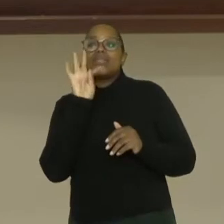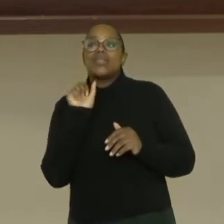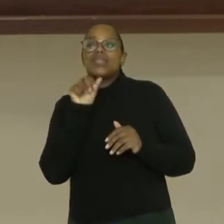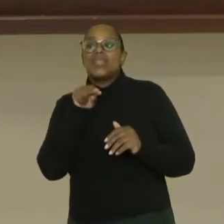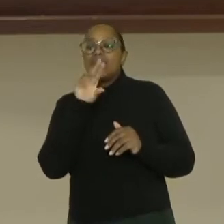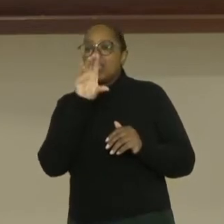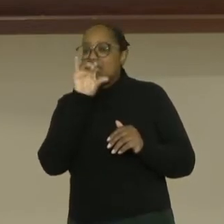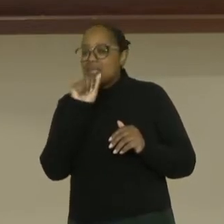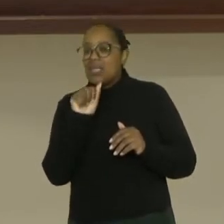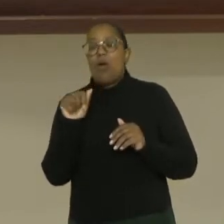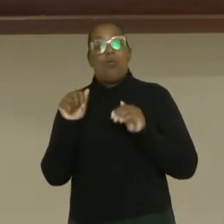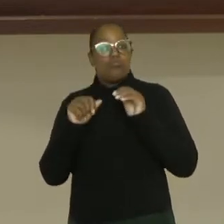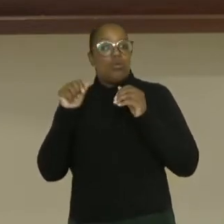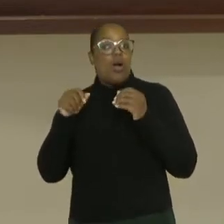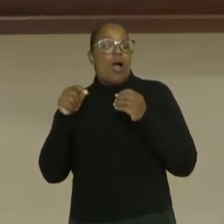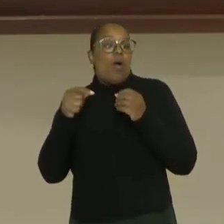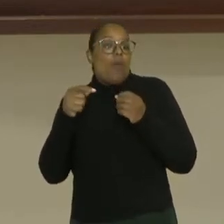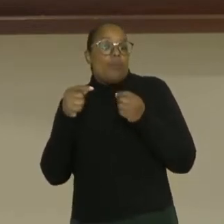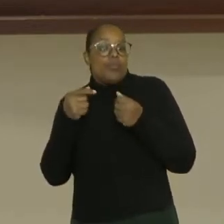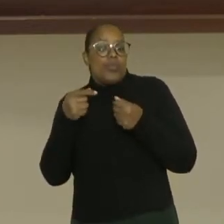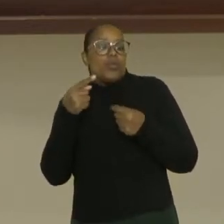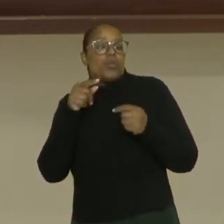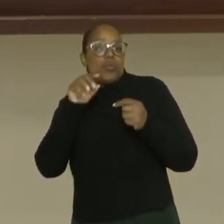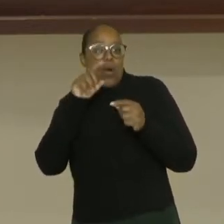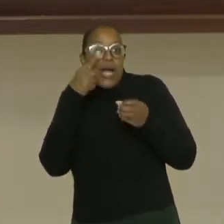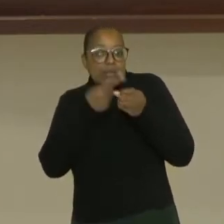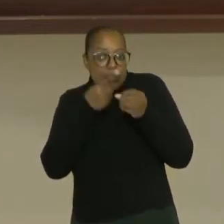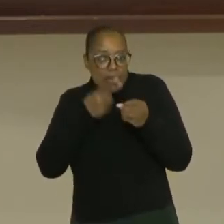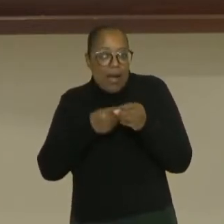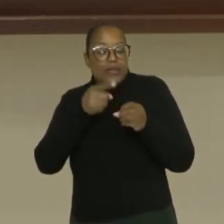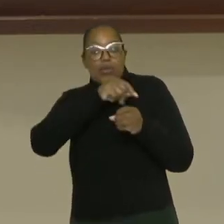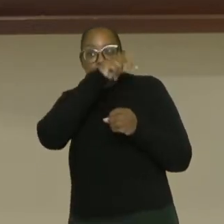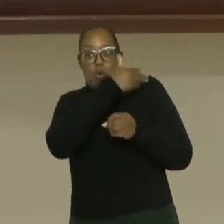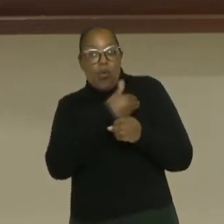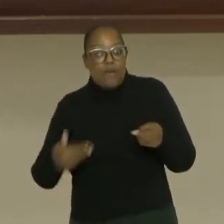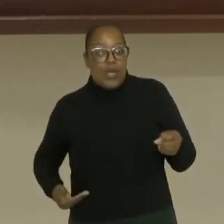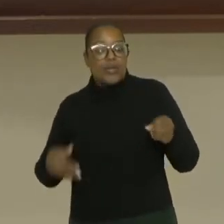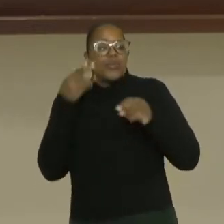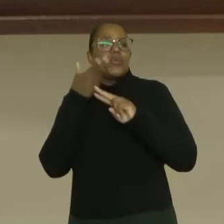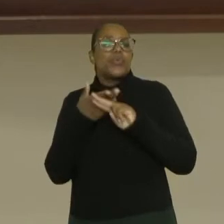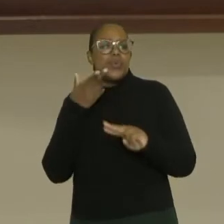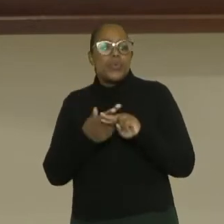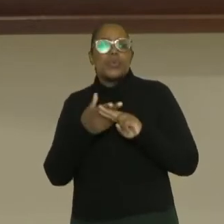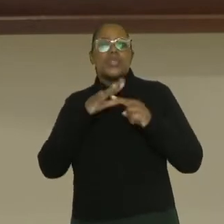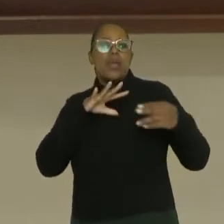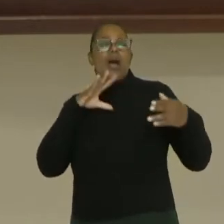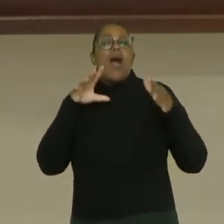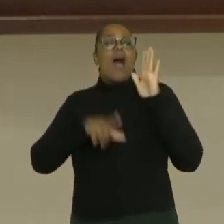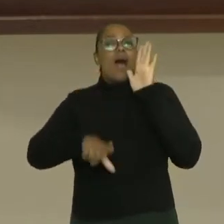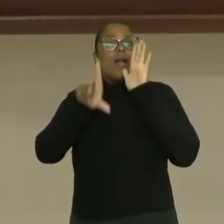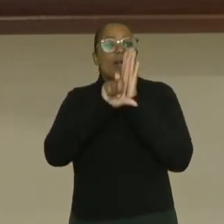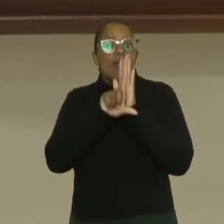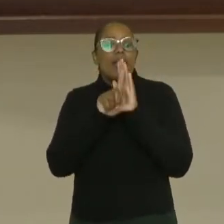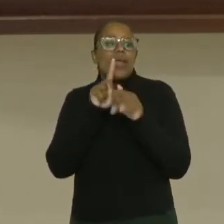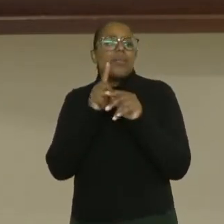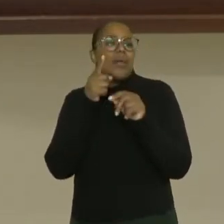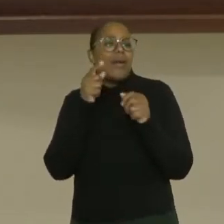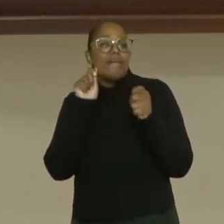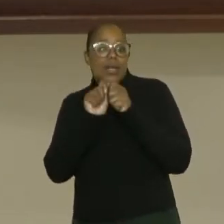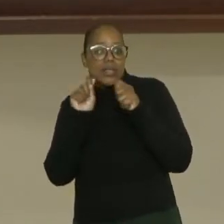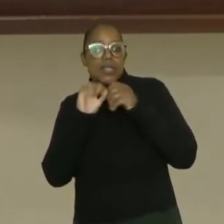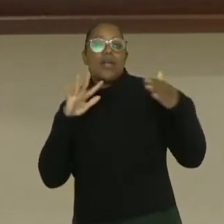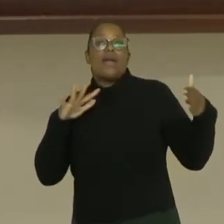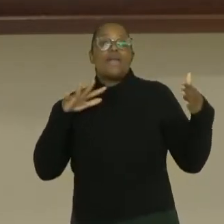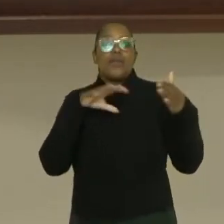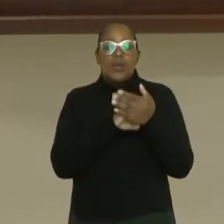violência, seja para manter a ordem ou no combate à criminalidade. São dois momentos que o Estado vai utilizar essa violência. Nós